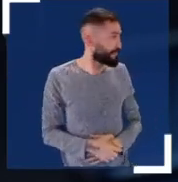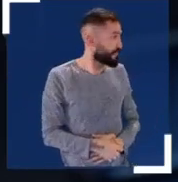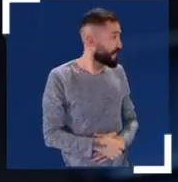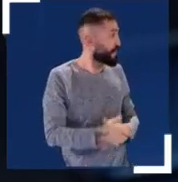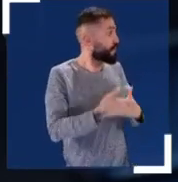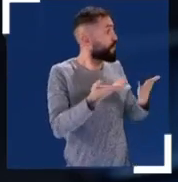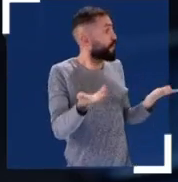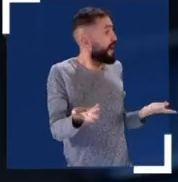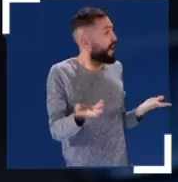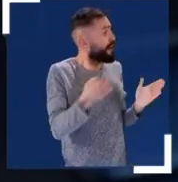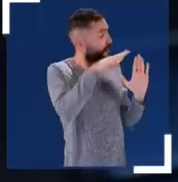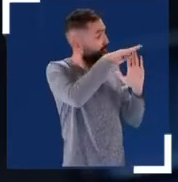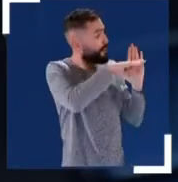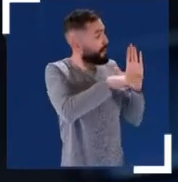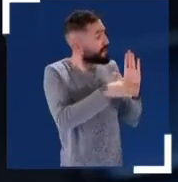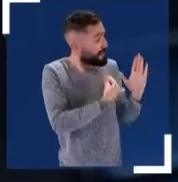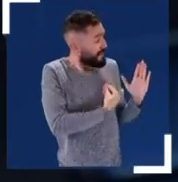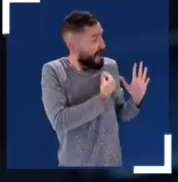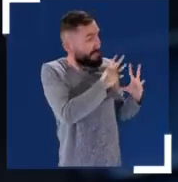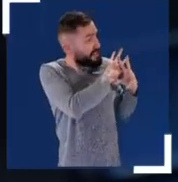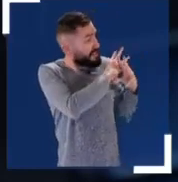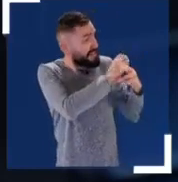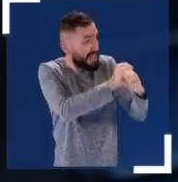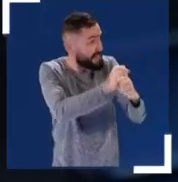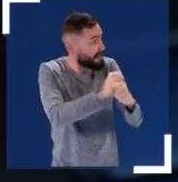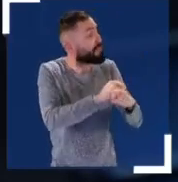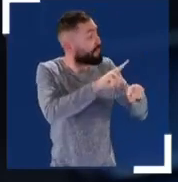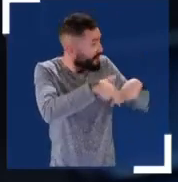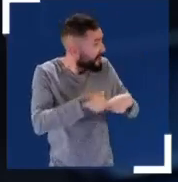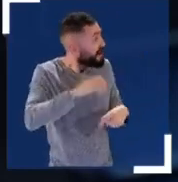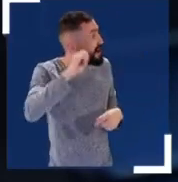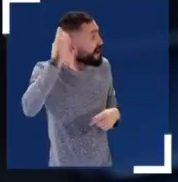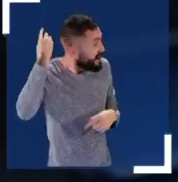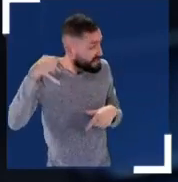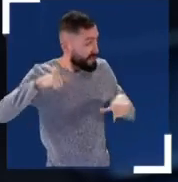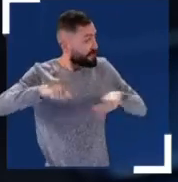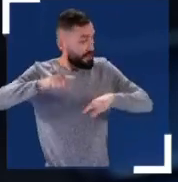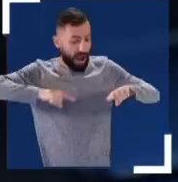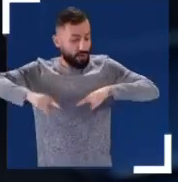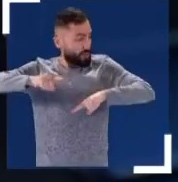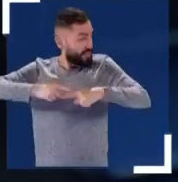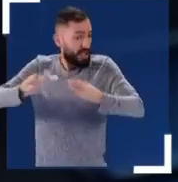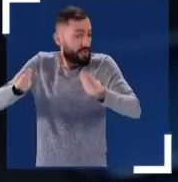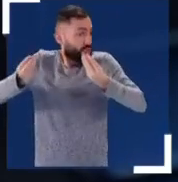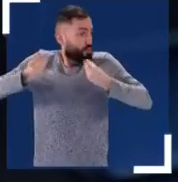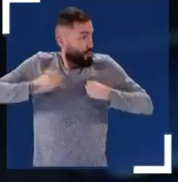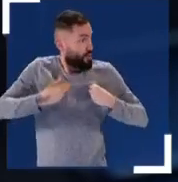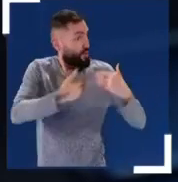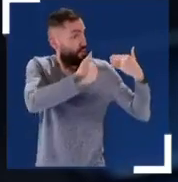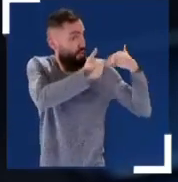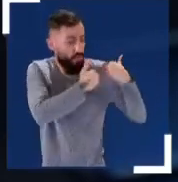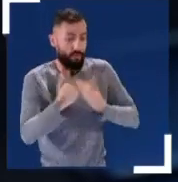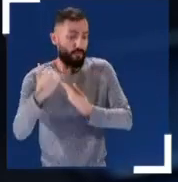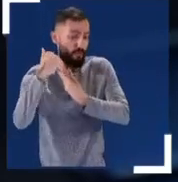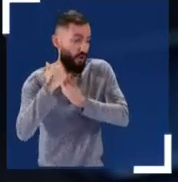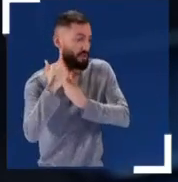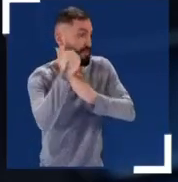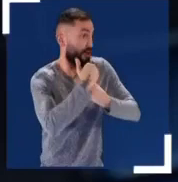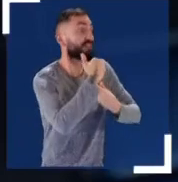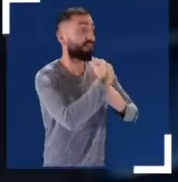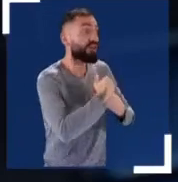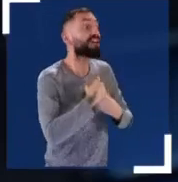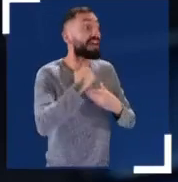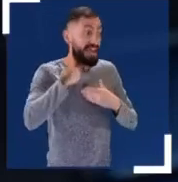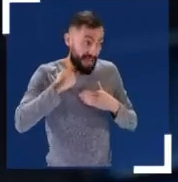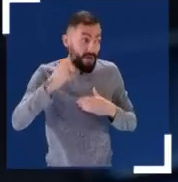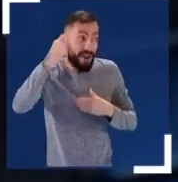esse plano de governo, porque exerci cada função que me foi outorgada, que me foi dada no voto, até o final,